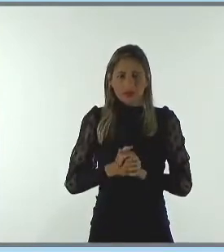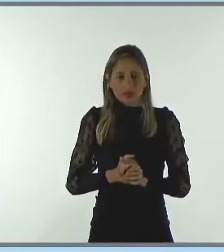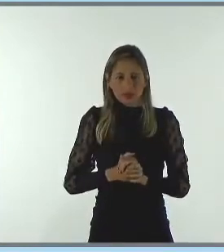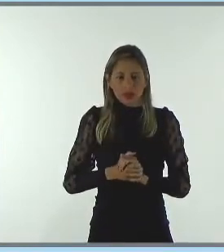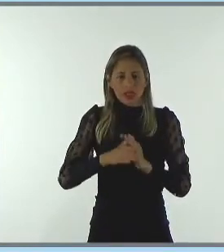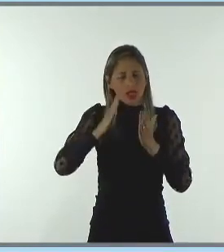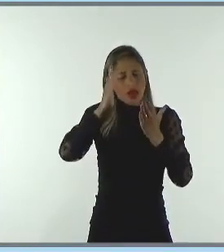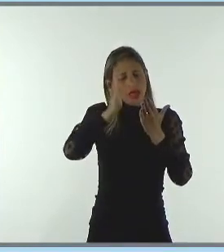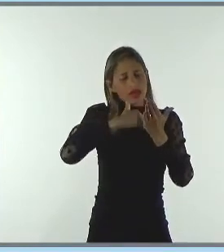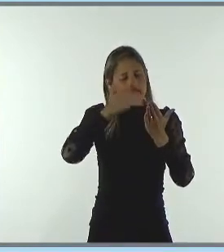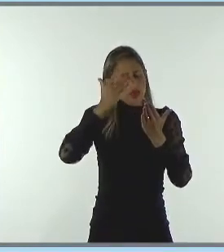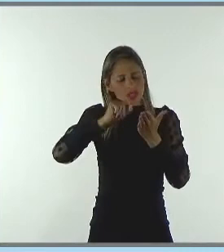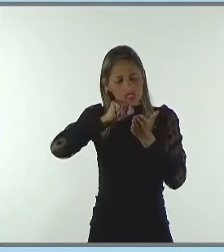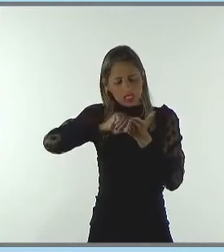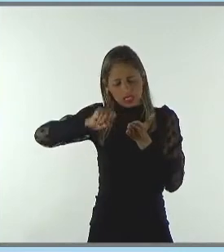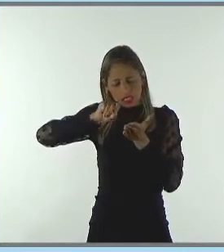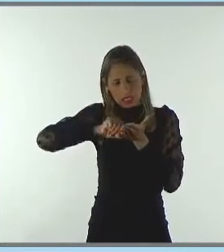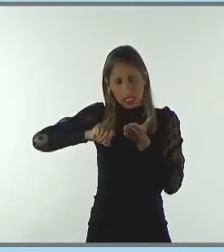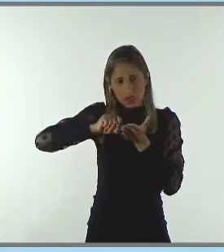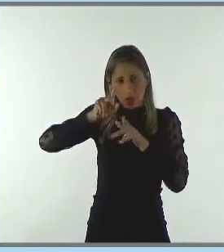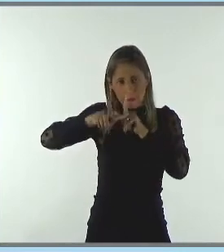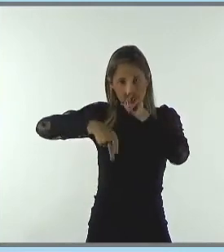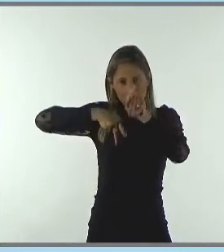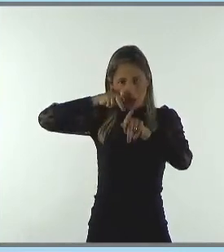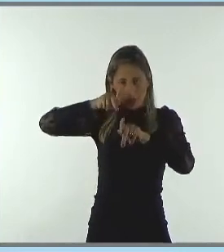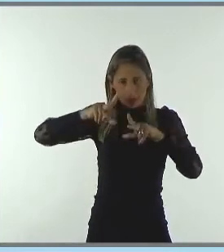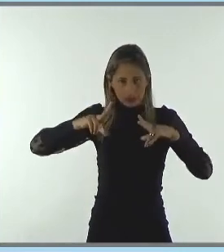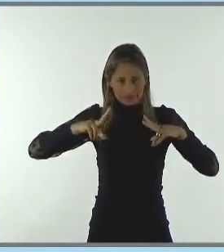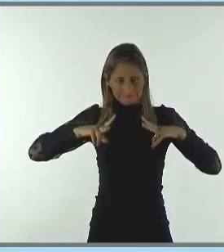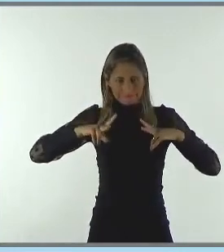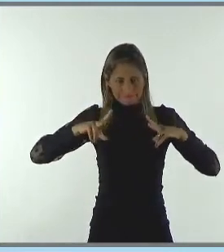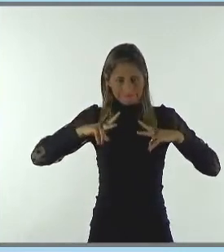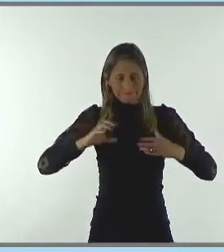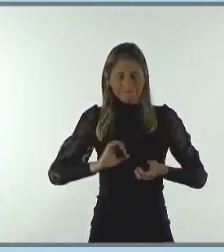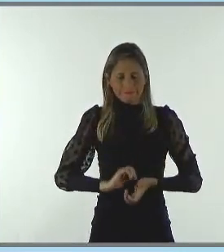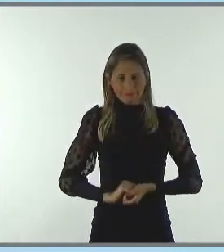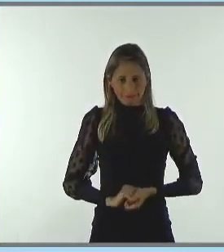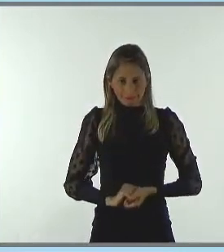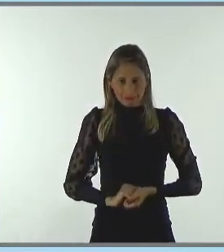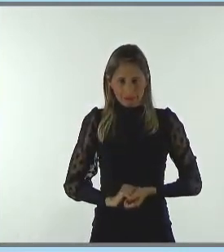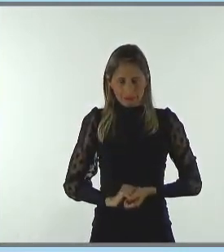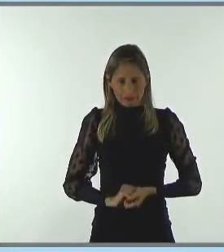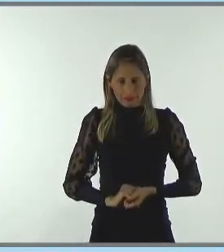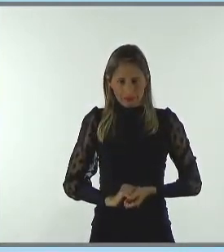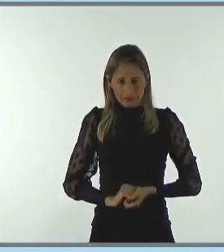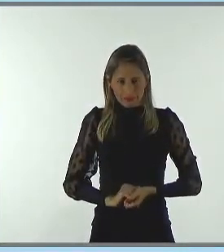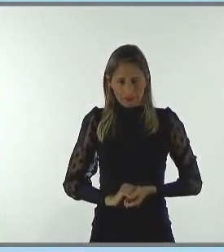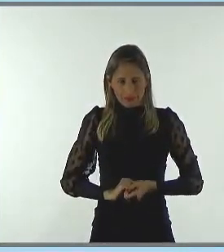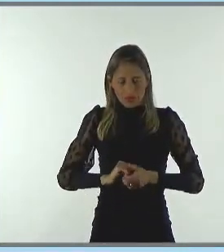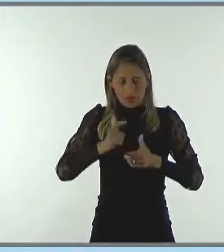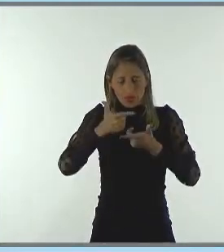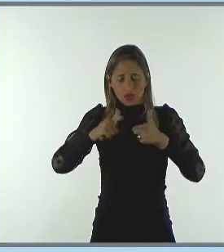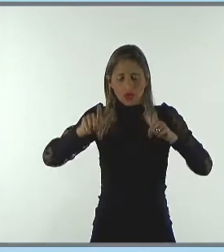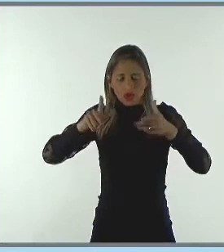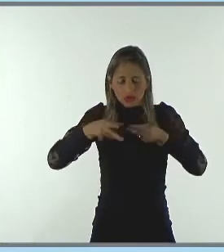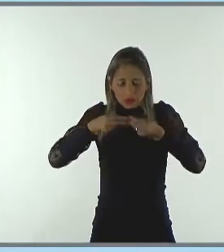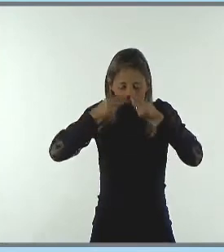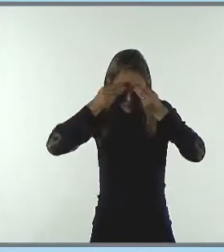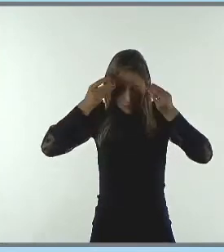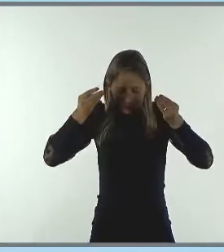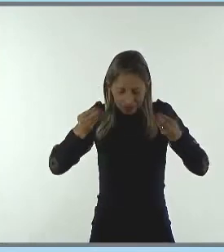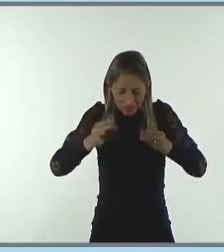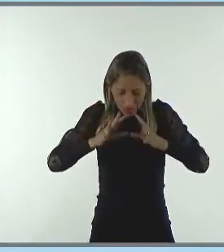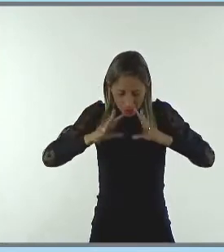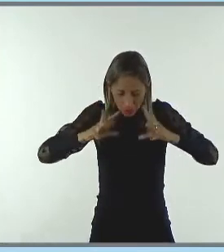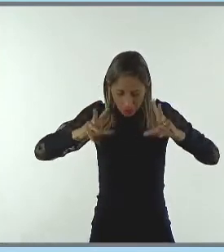Livros editados são públicos e pessoais. São lenço em que as letras não secam e não se dão